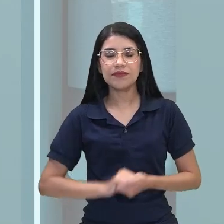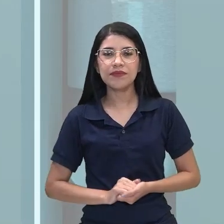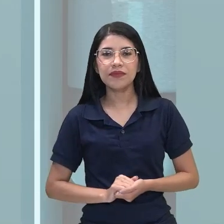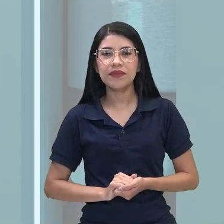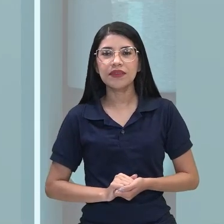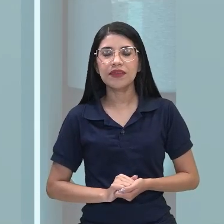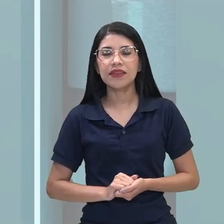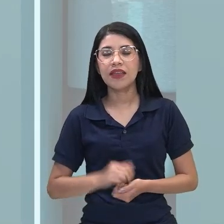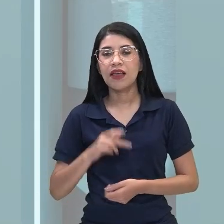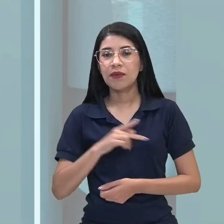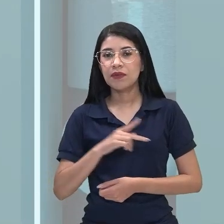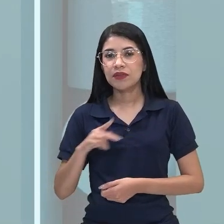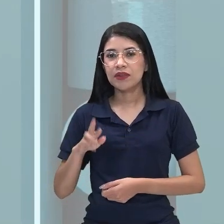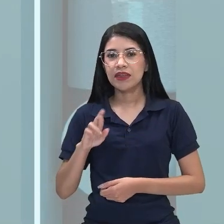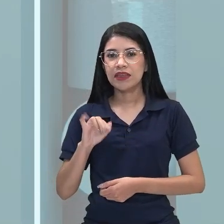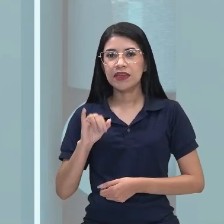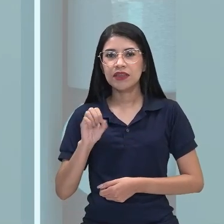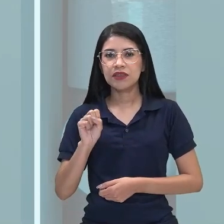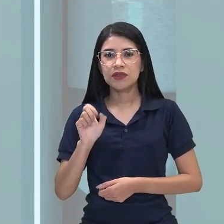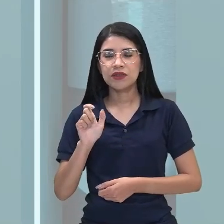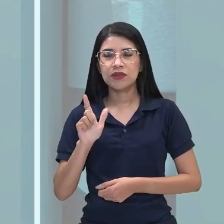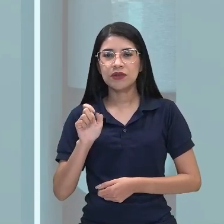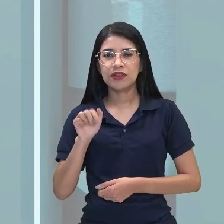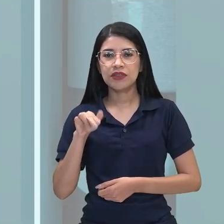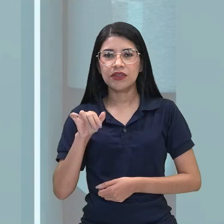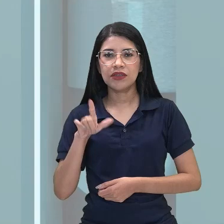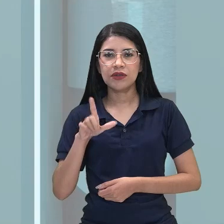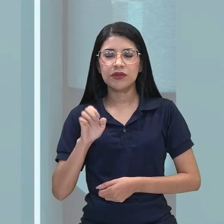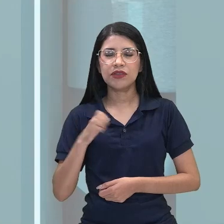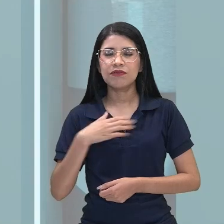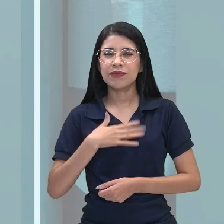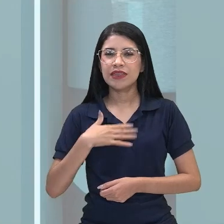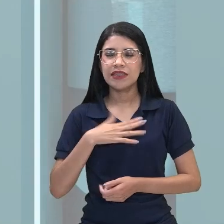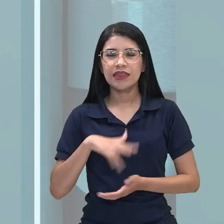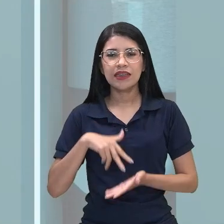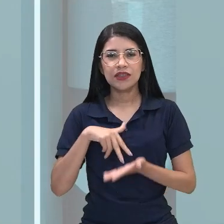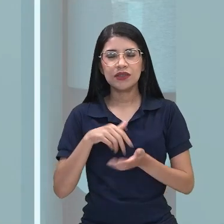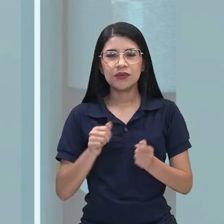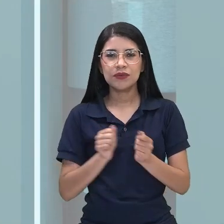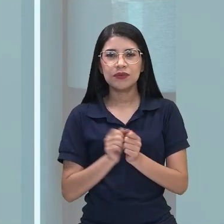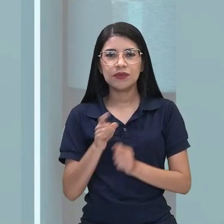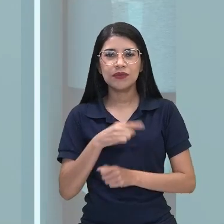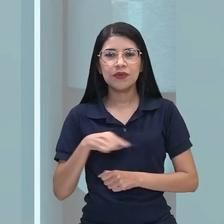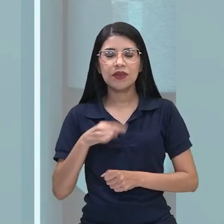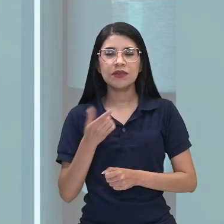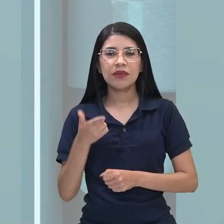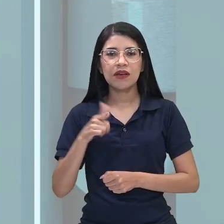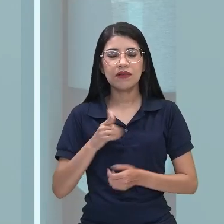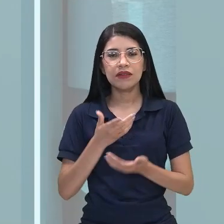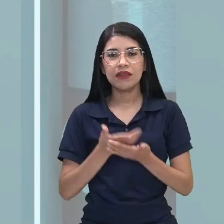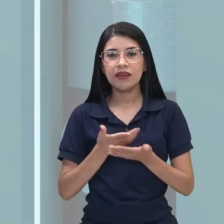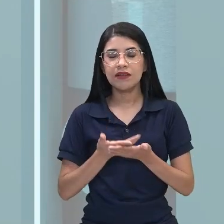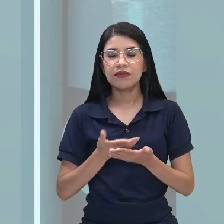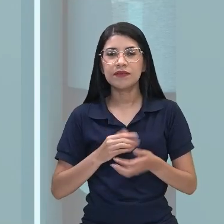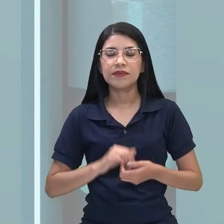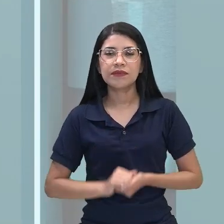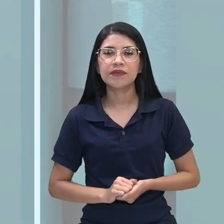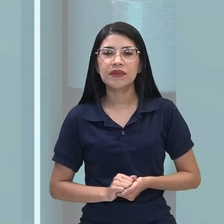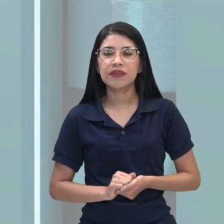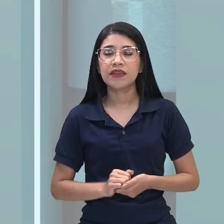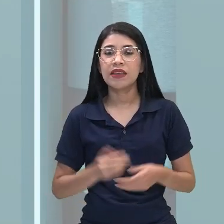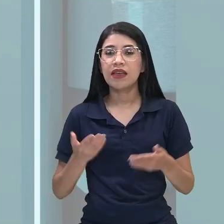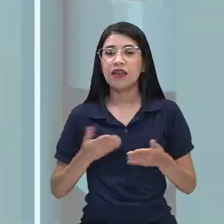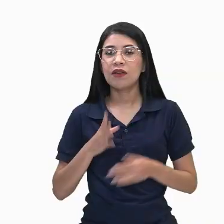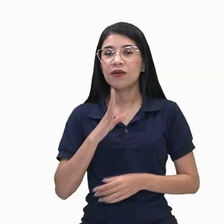professora Risonilde Araújo e é um prazer enorme estar aqui com vocês para mais uma aula que nós